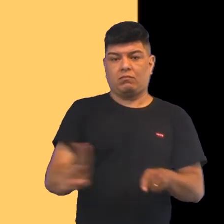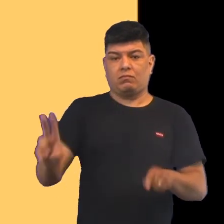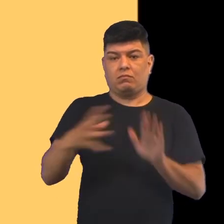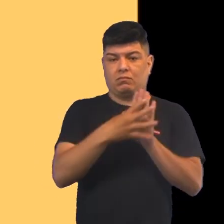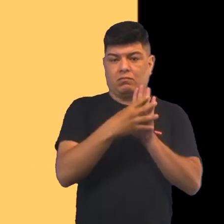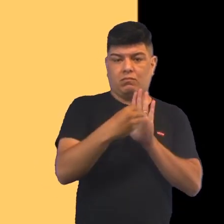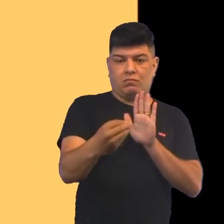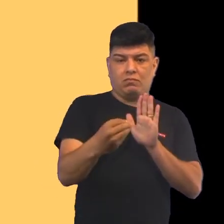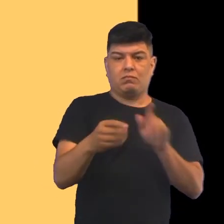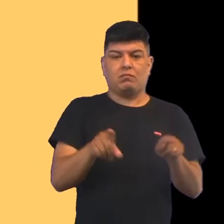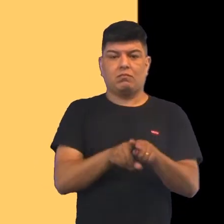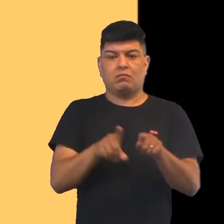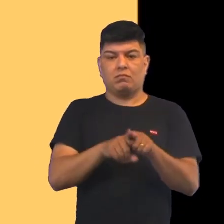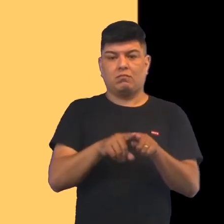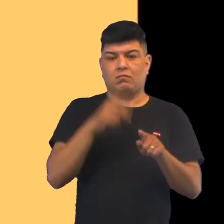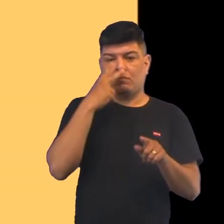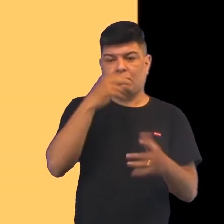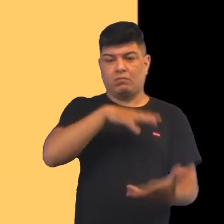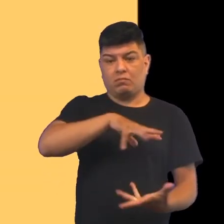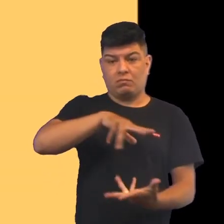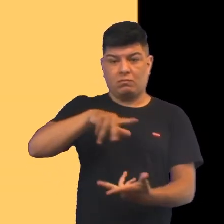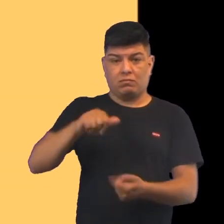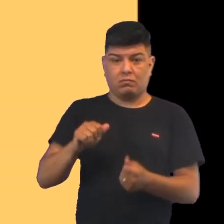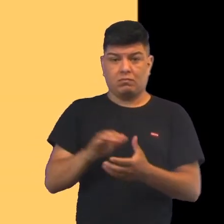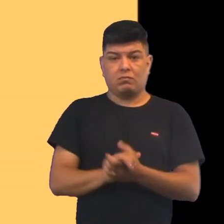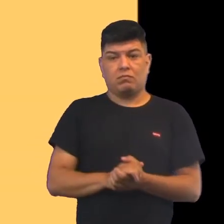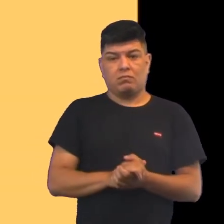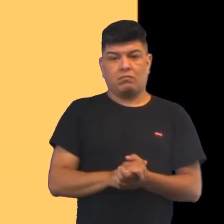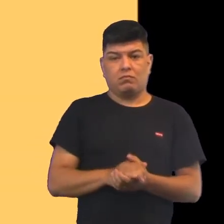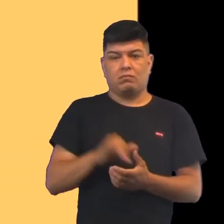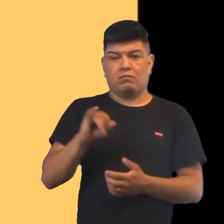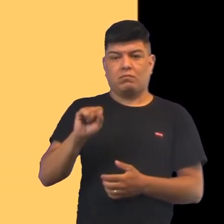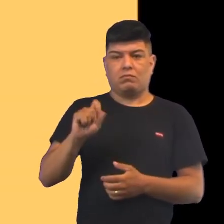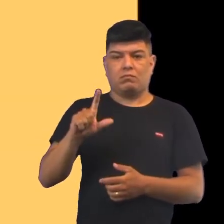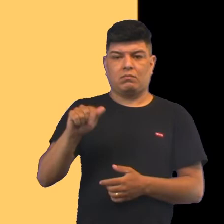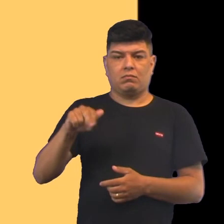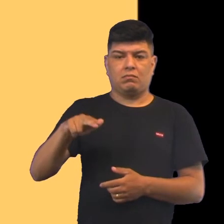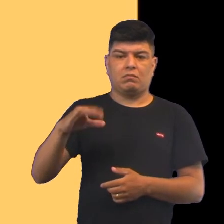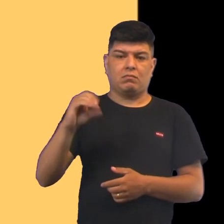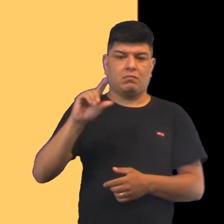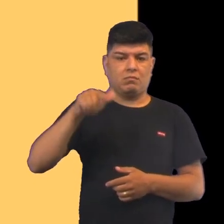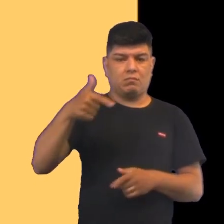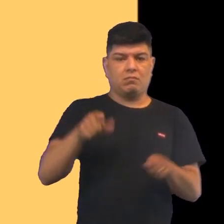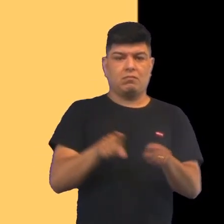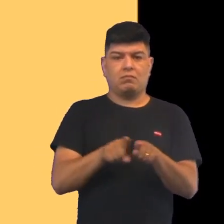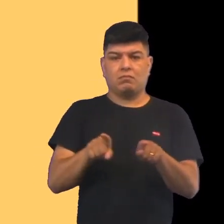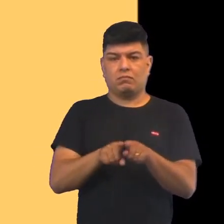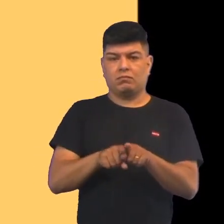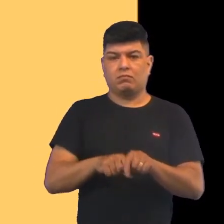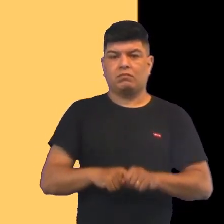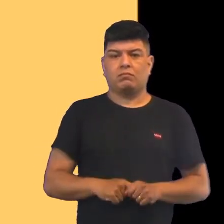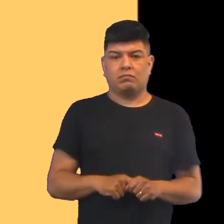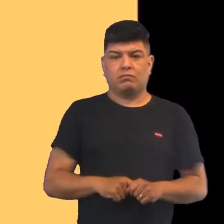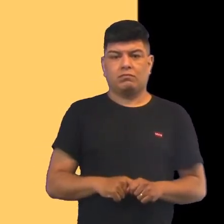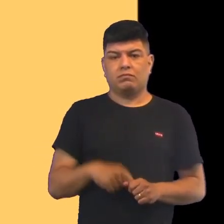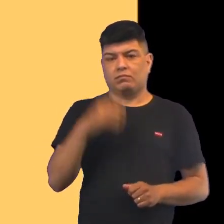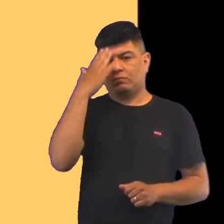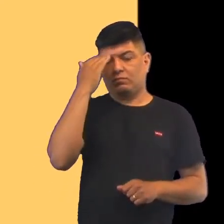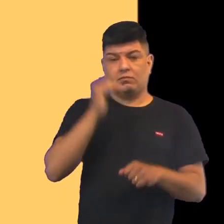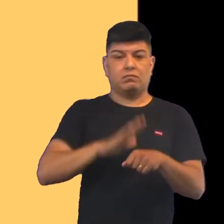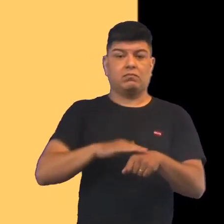lunares em torno da Terra. O calendário islâmico, entre outros. Para saber